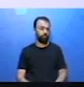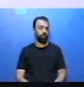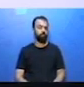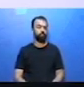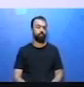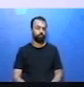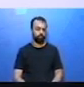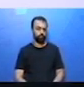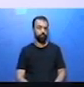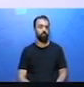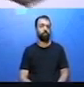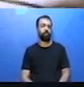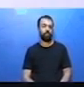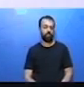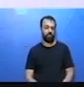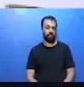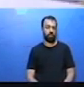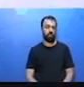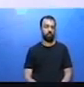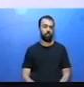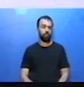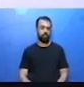substituir a letra pelo número.